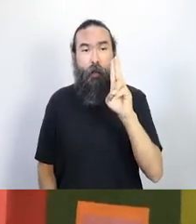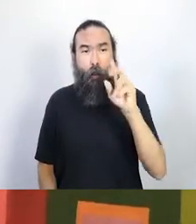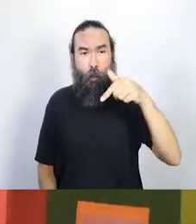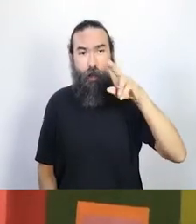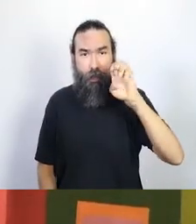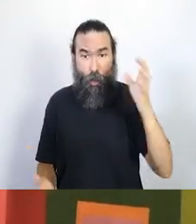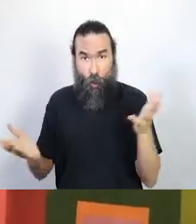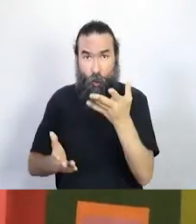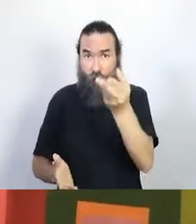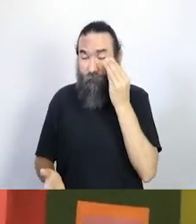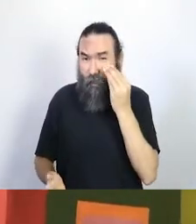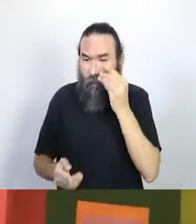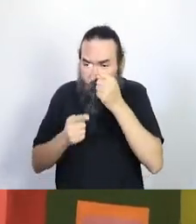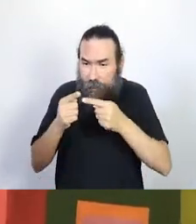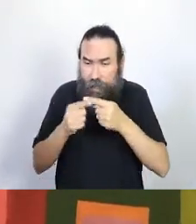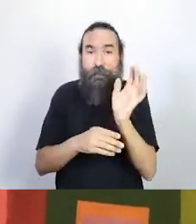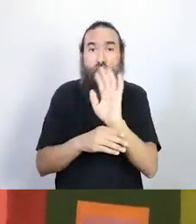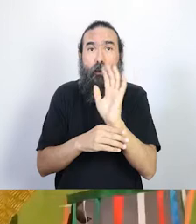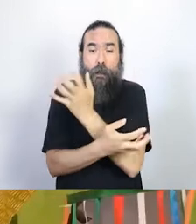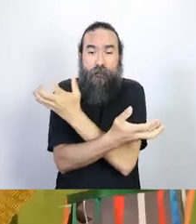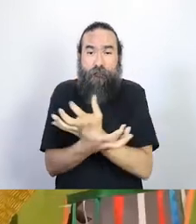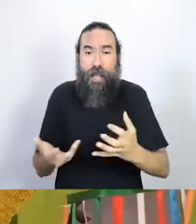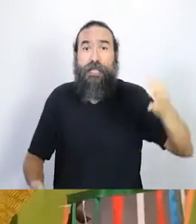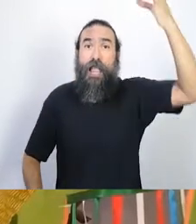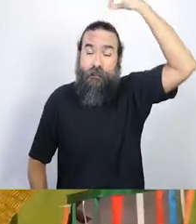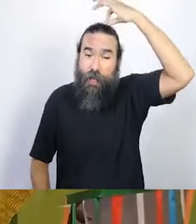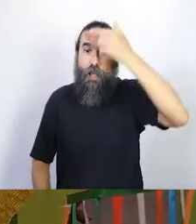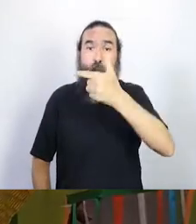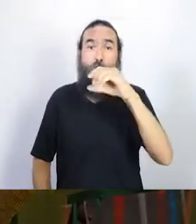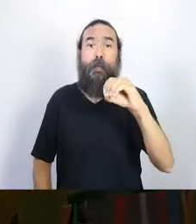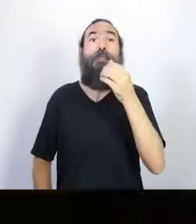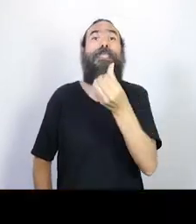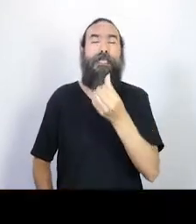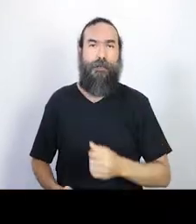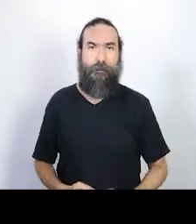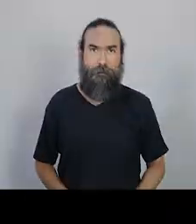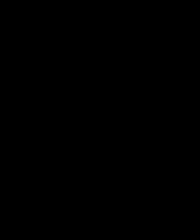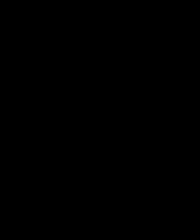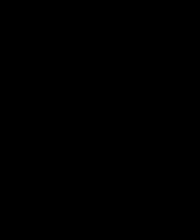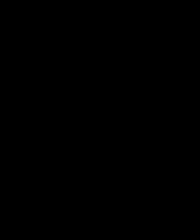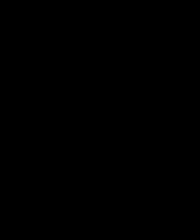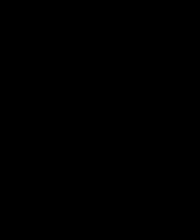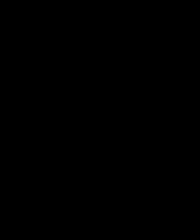o trecho do filme A Festa da Fé, que foi feito em 2006.